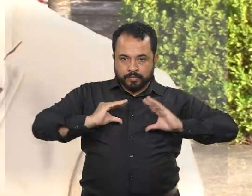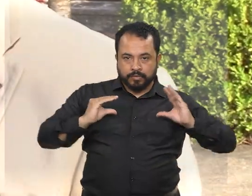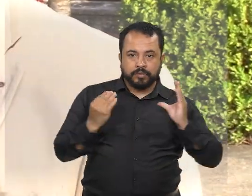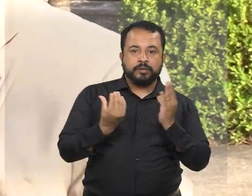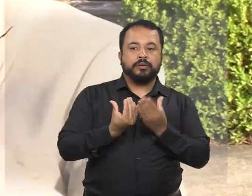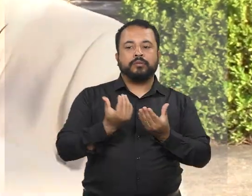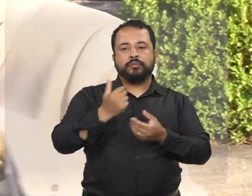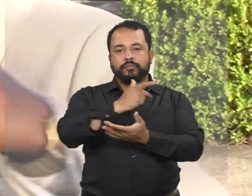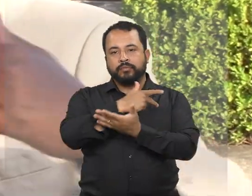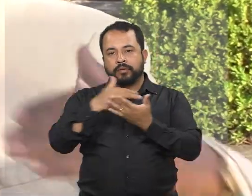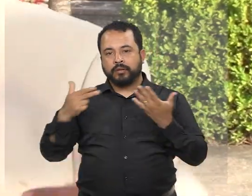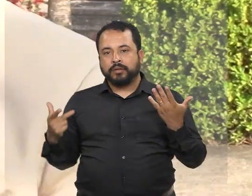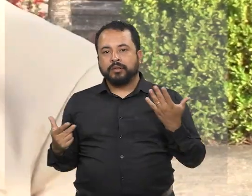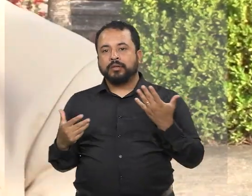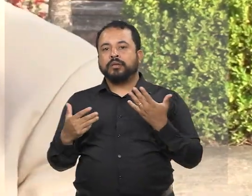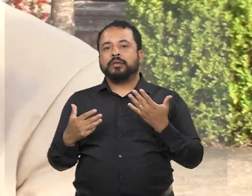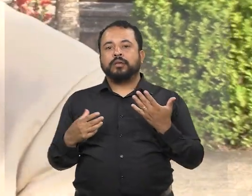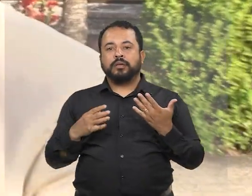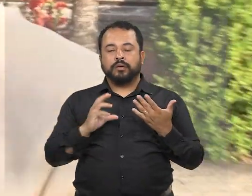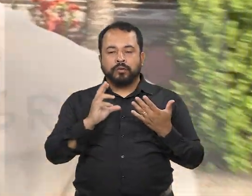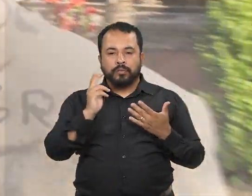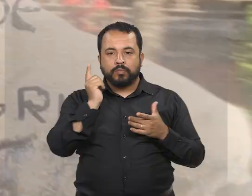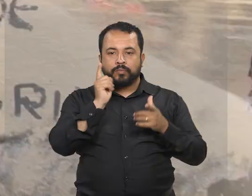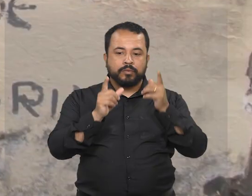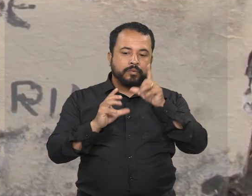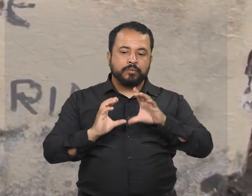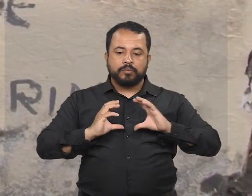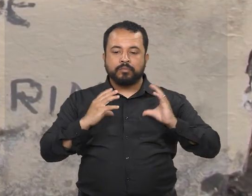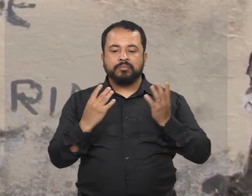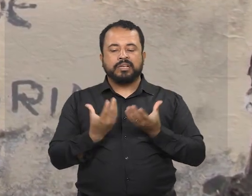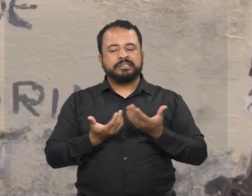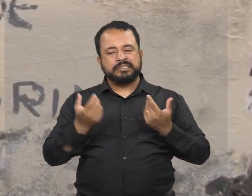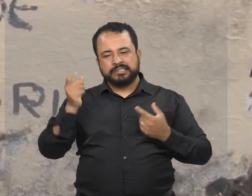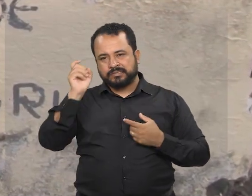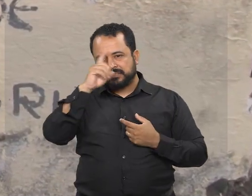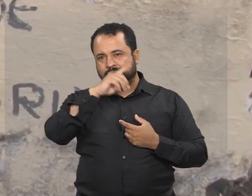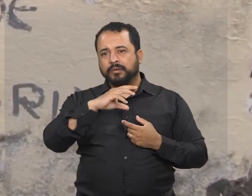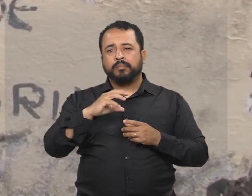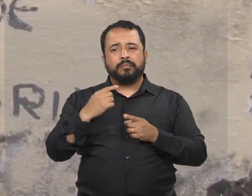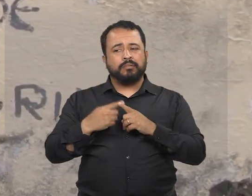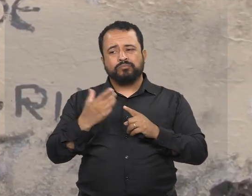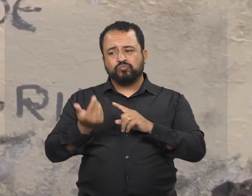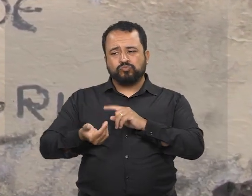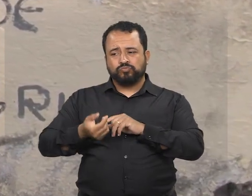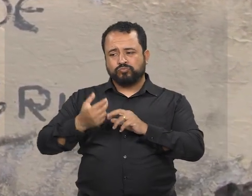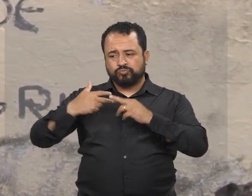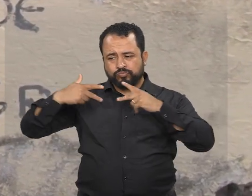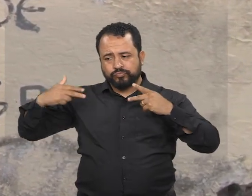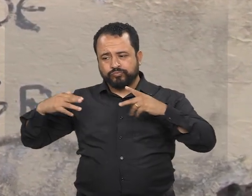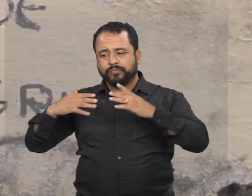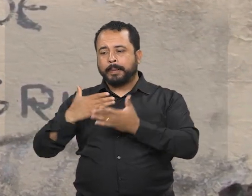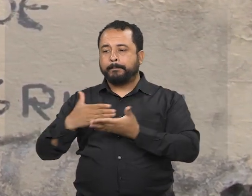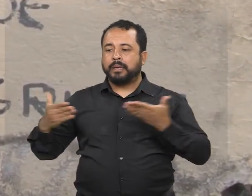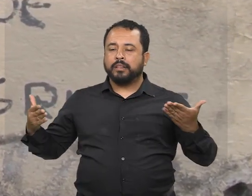saímos, as nossas conquistas, o berço da nossa comunidade, tudo que foi perdido.